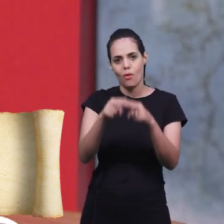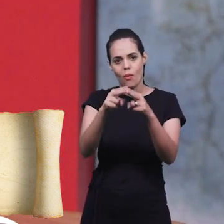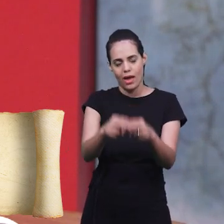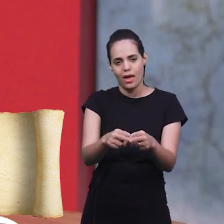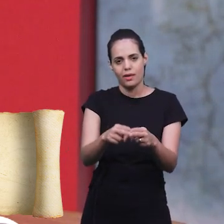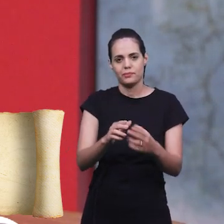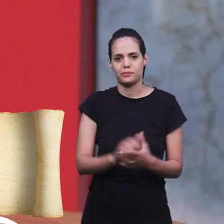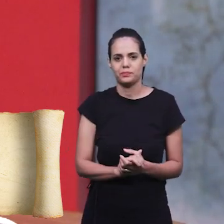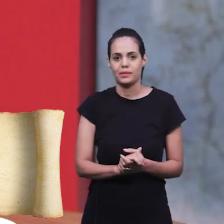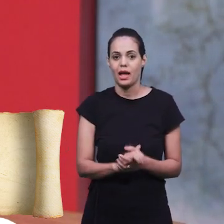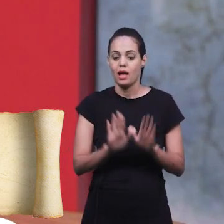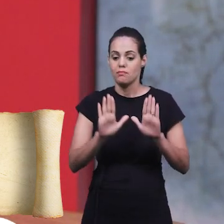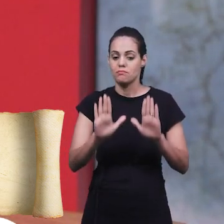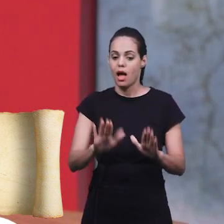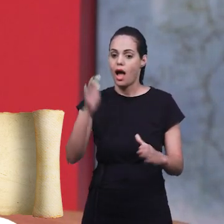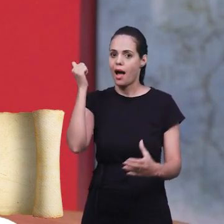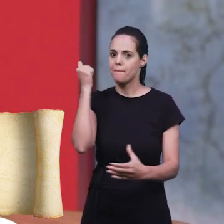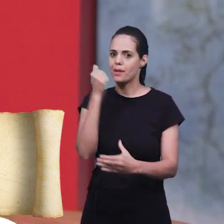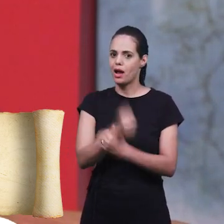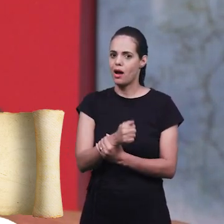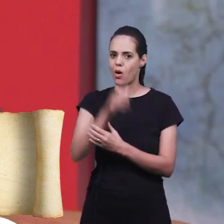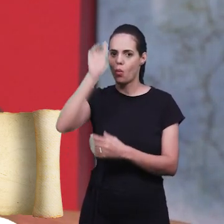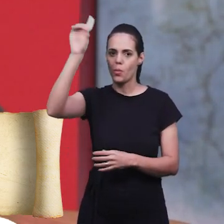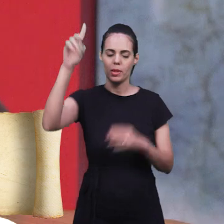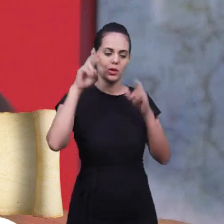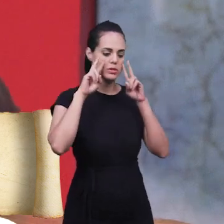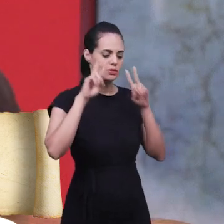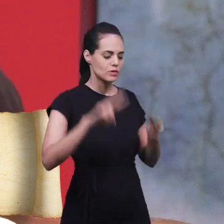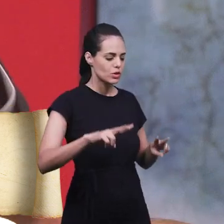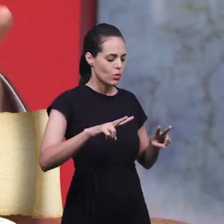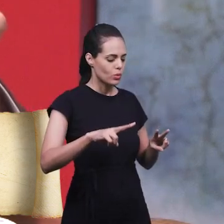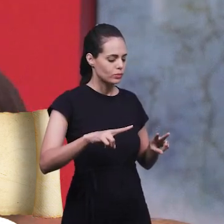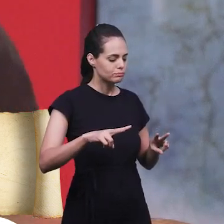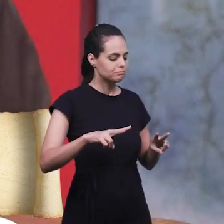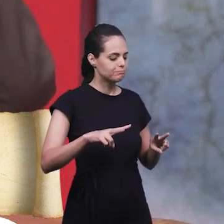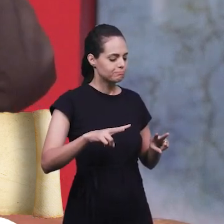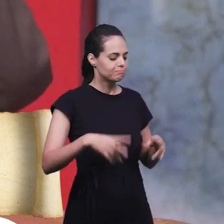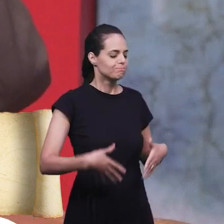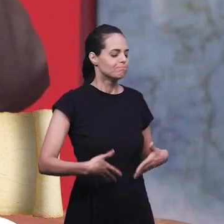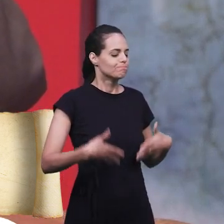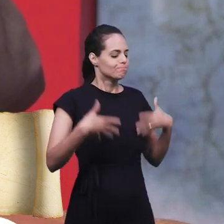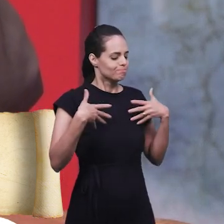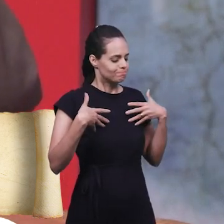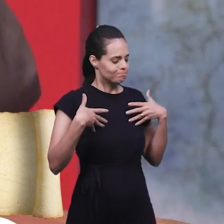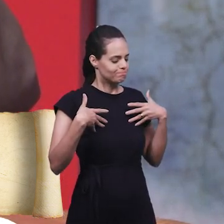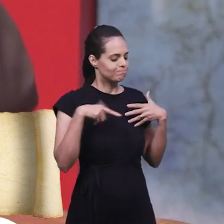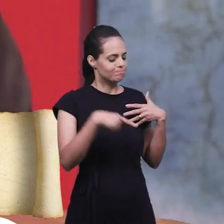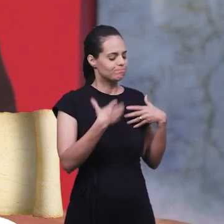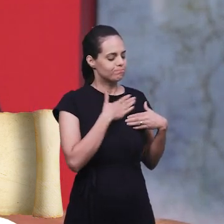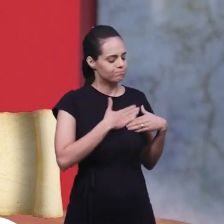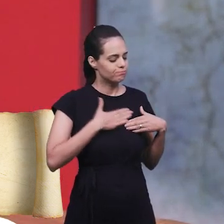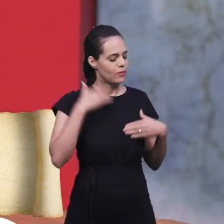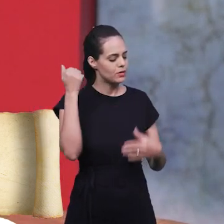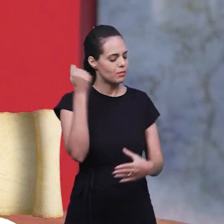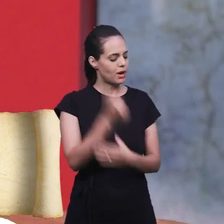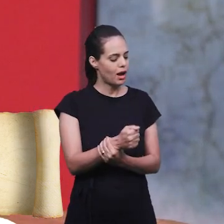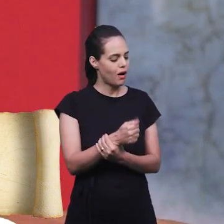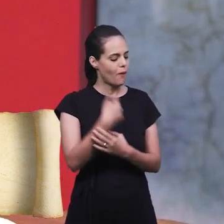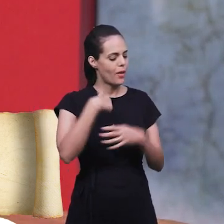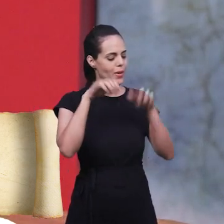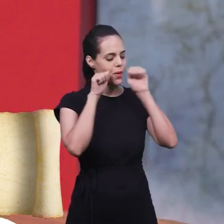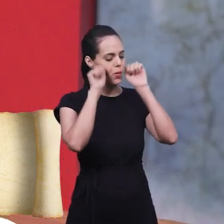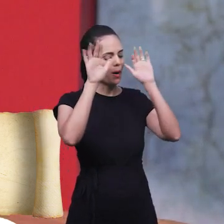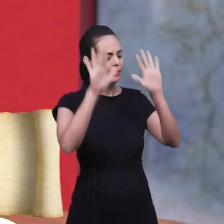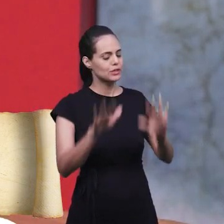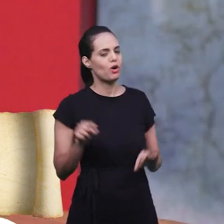Deus. E Deus fez uma promessa a Abraão de abençoá-lo,